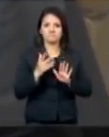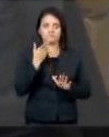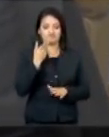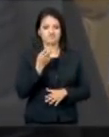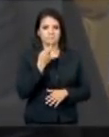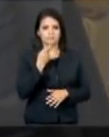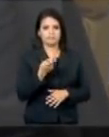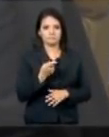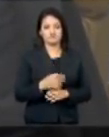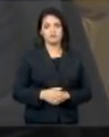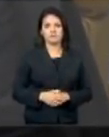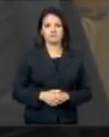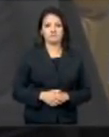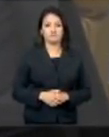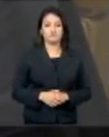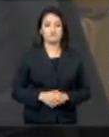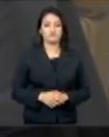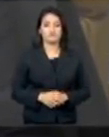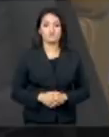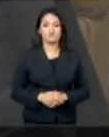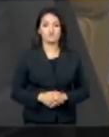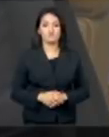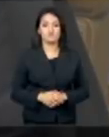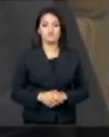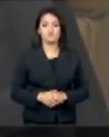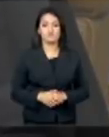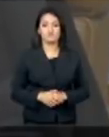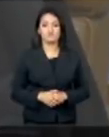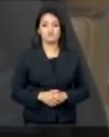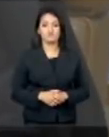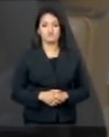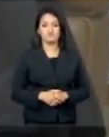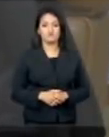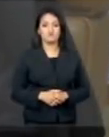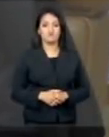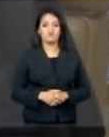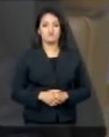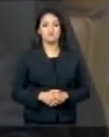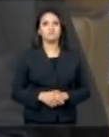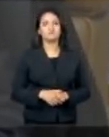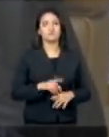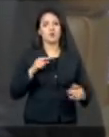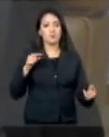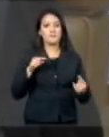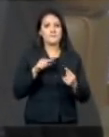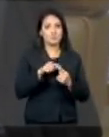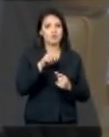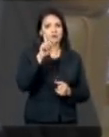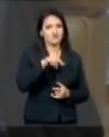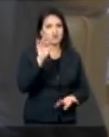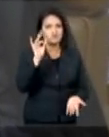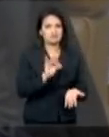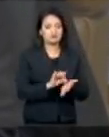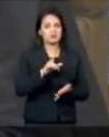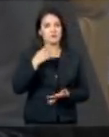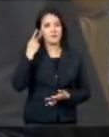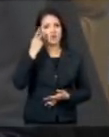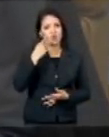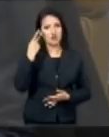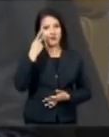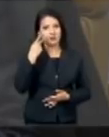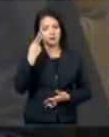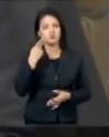a razão de caráter eminentemente político provocou no